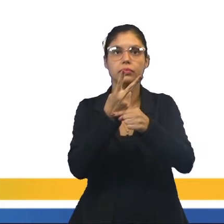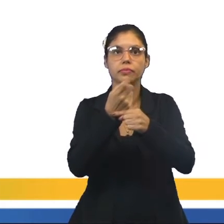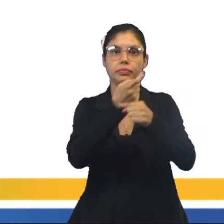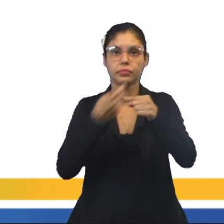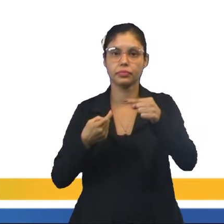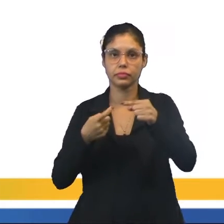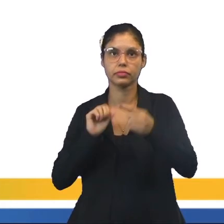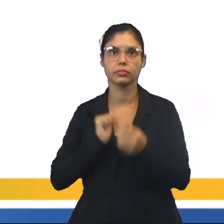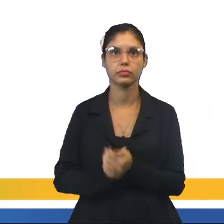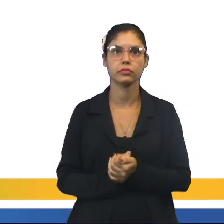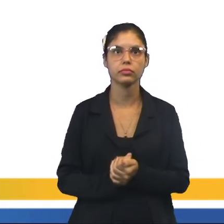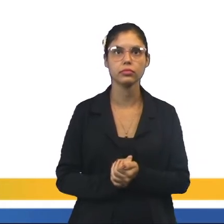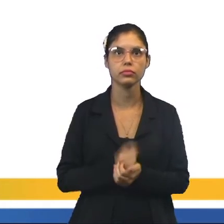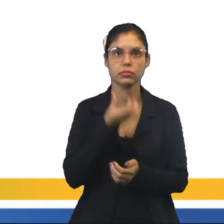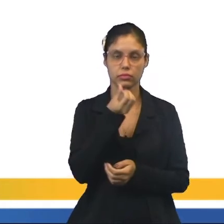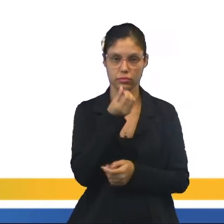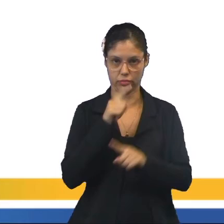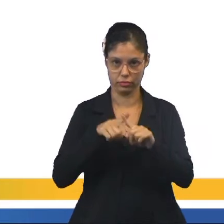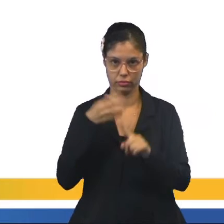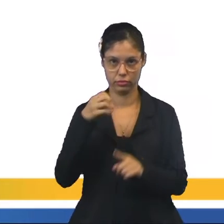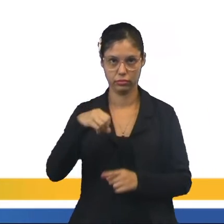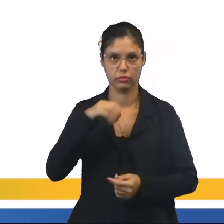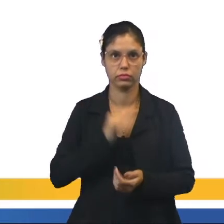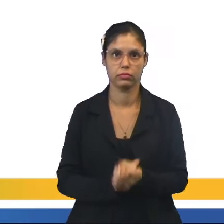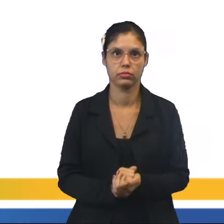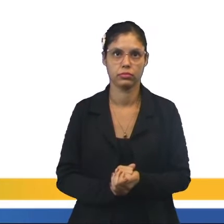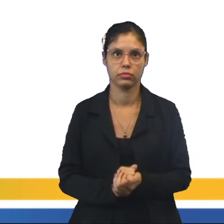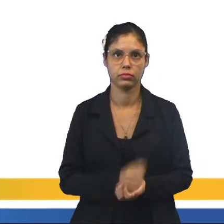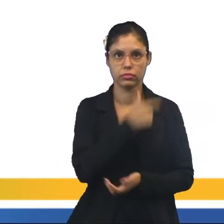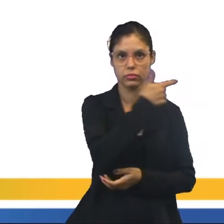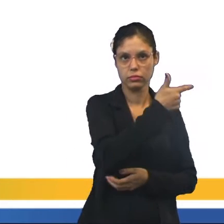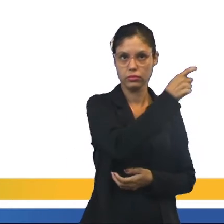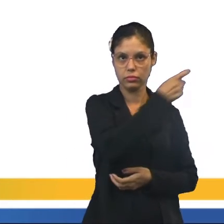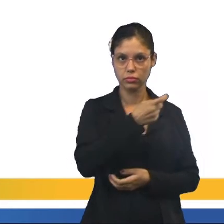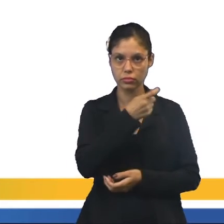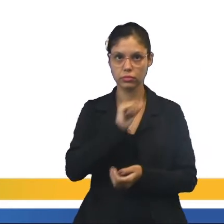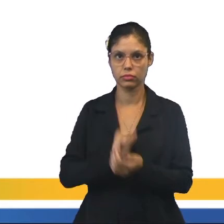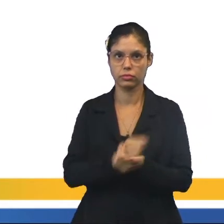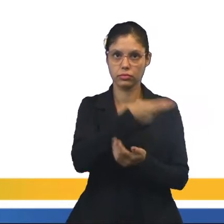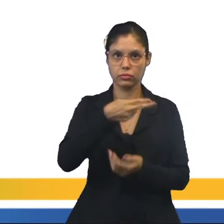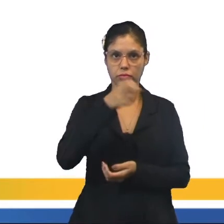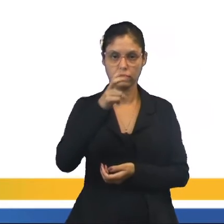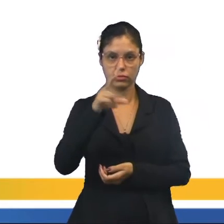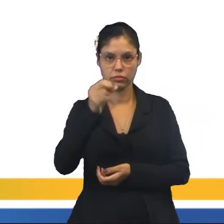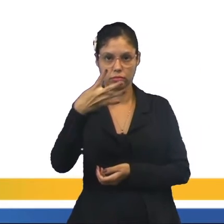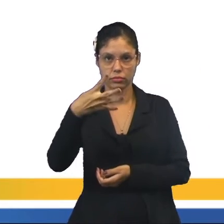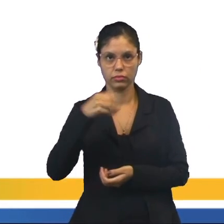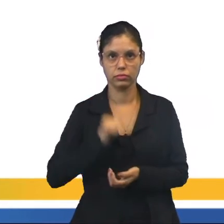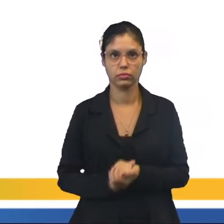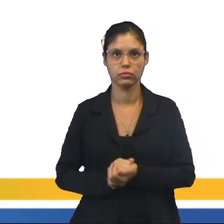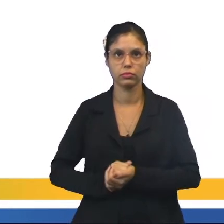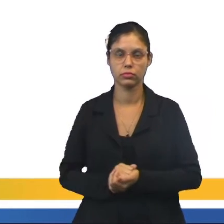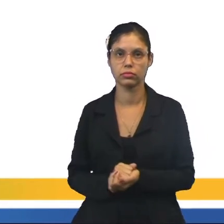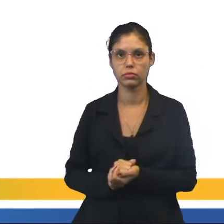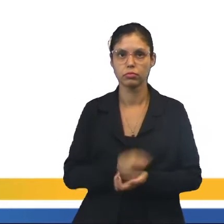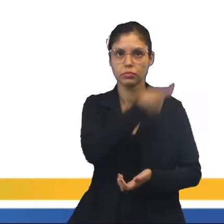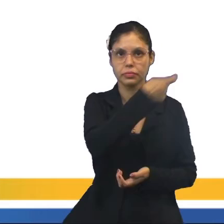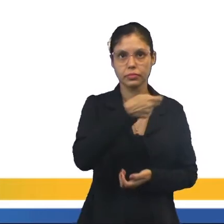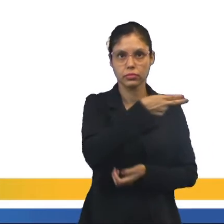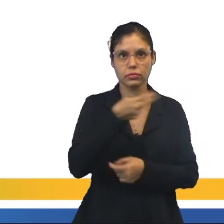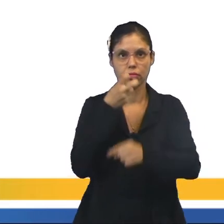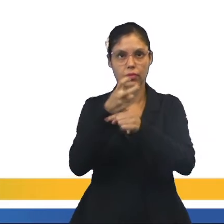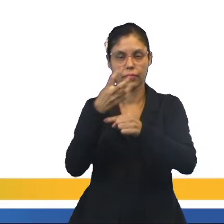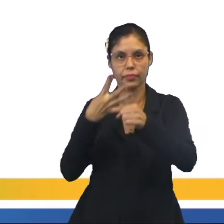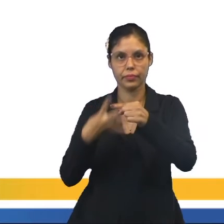que é igual a 6 vezes 9. Então vai ficar 2x é igual a 54. X